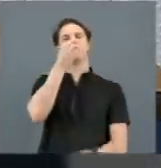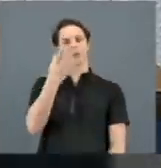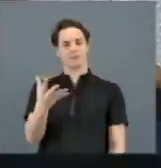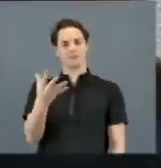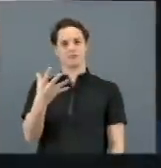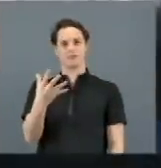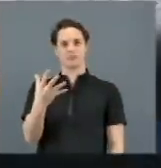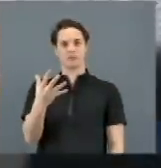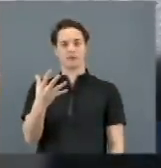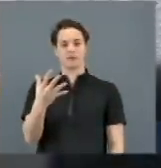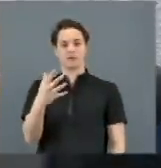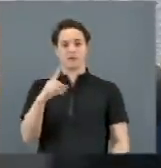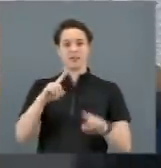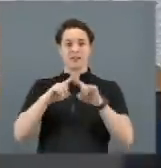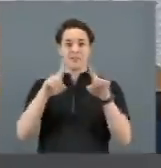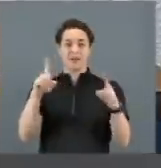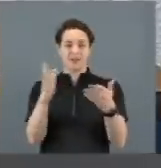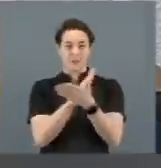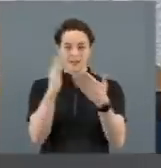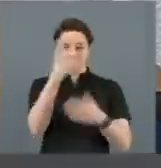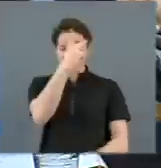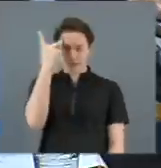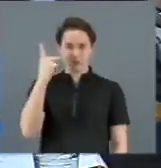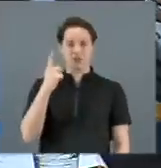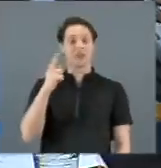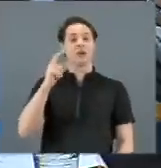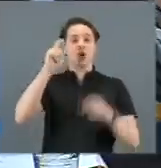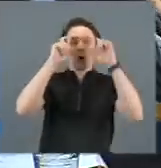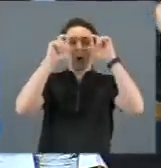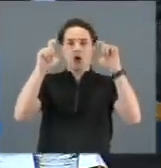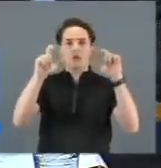pessoas que, se você esfregar a prova na cara,